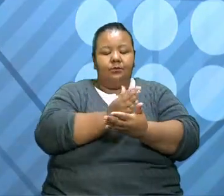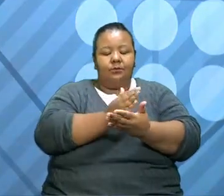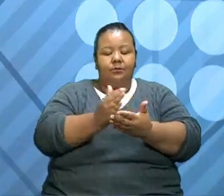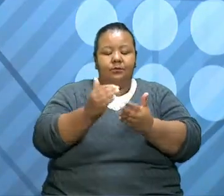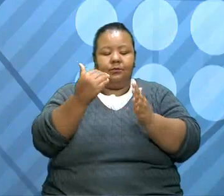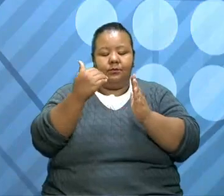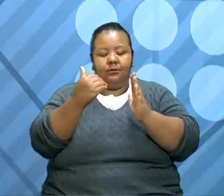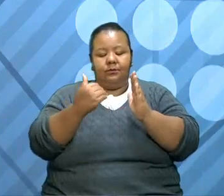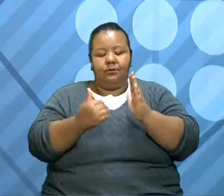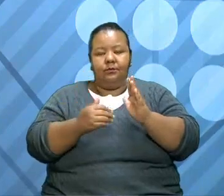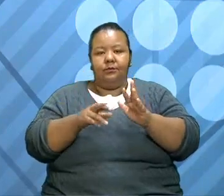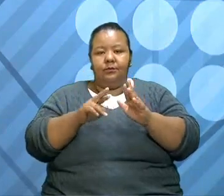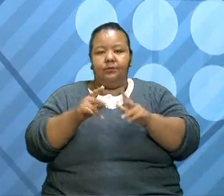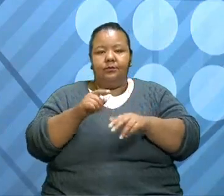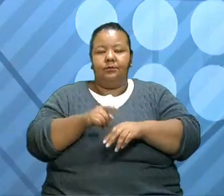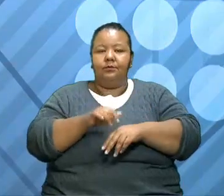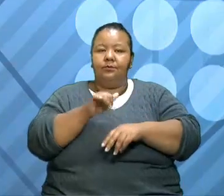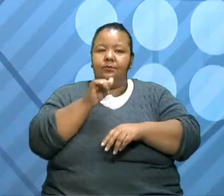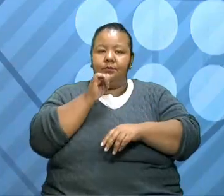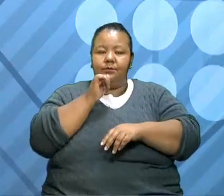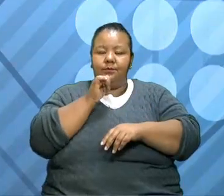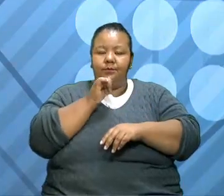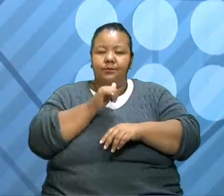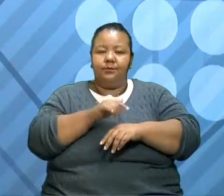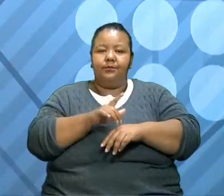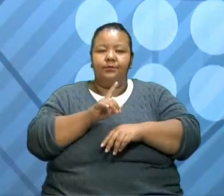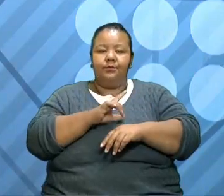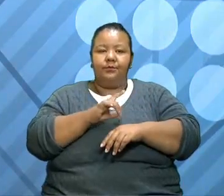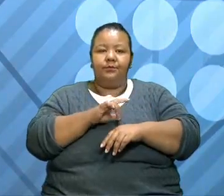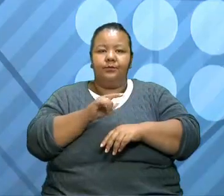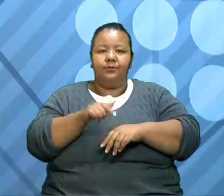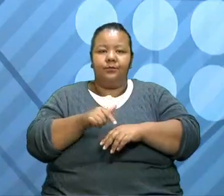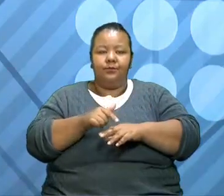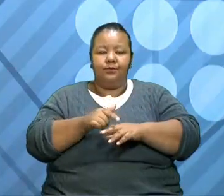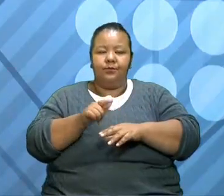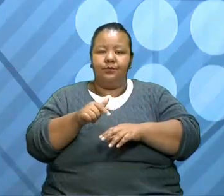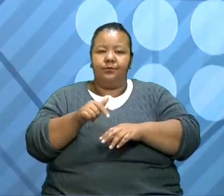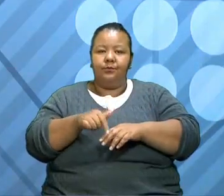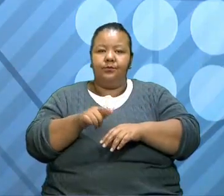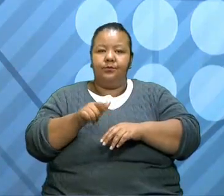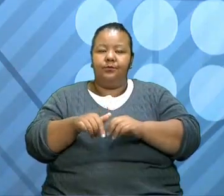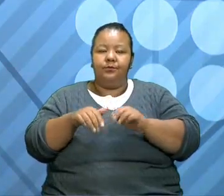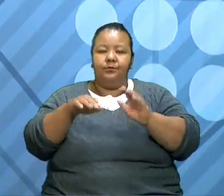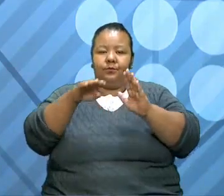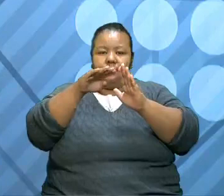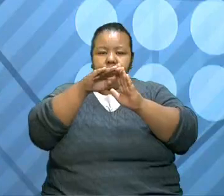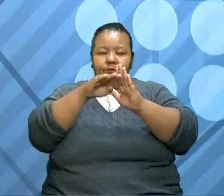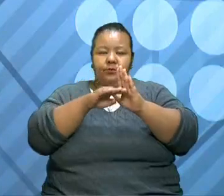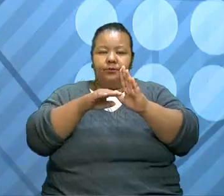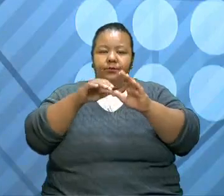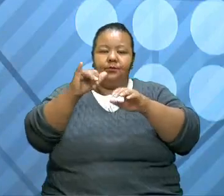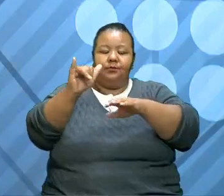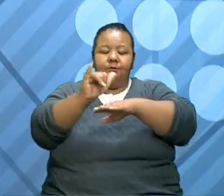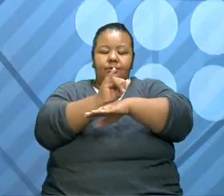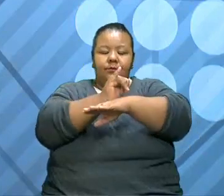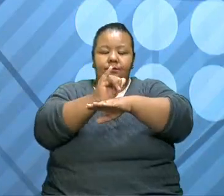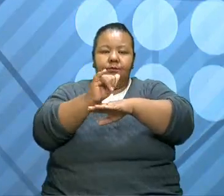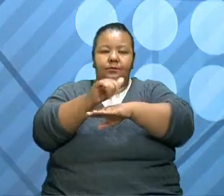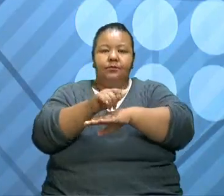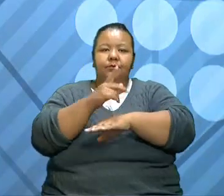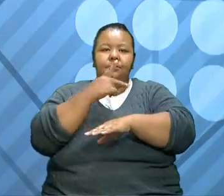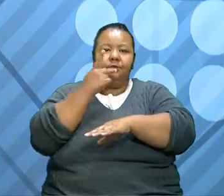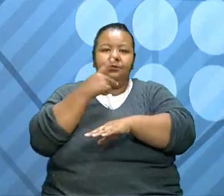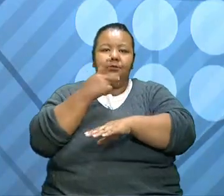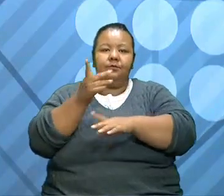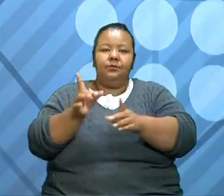das etapas. Seria mais ou menos assim: eu estou aqui no meu nível estratégico, eu estou falando sobre